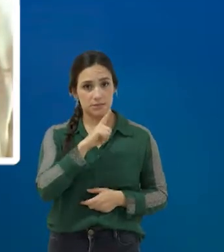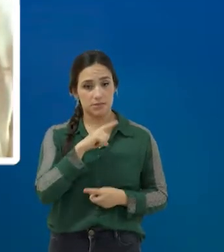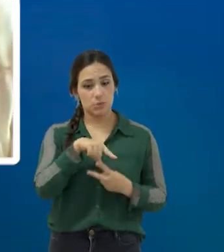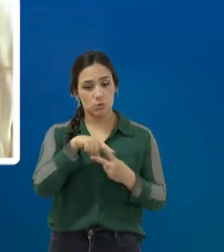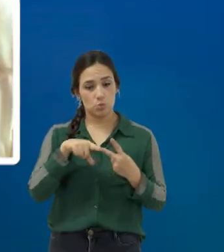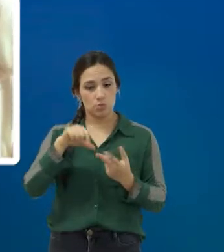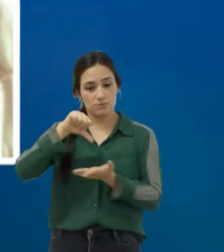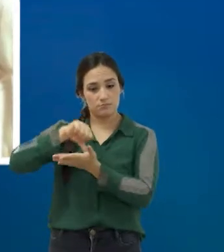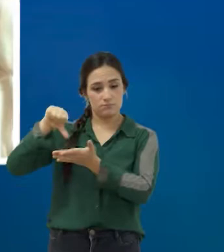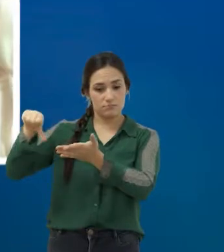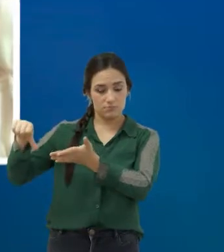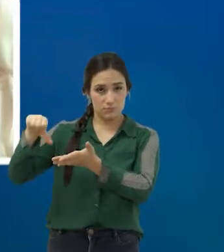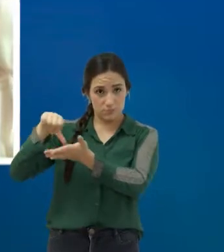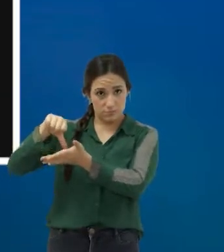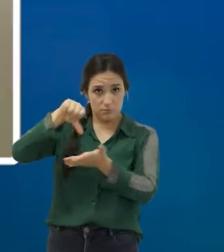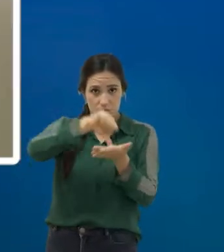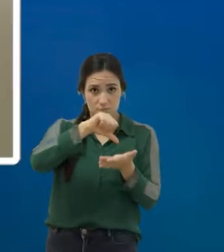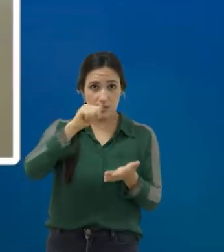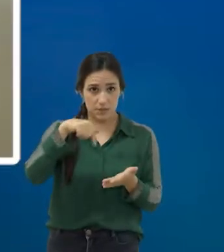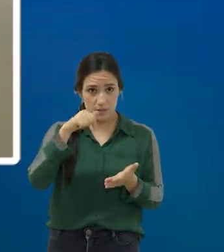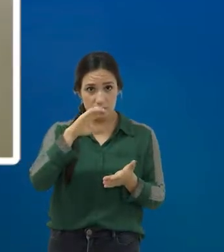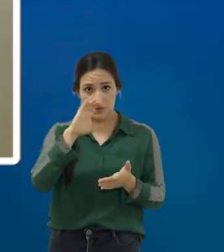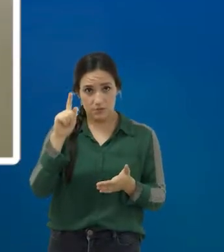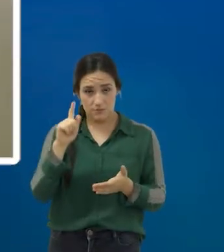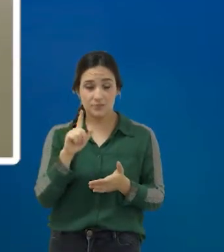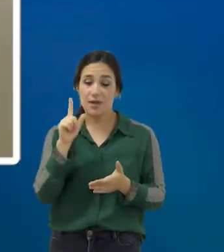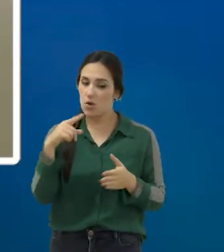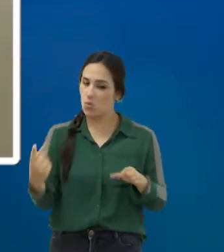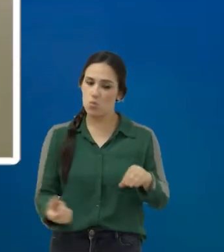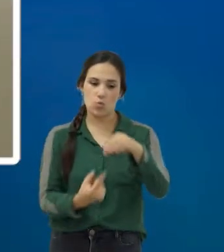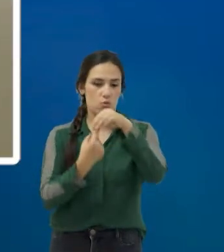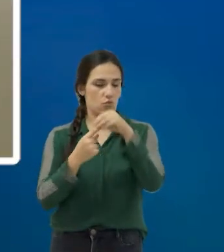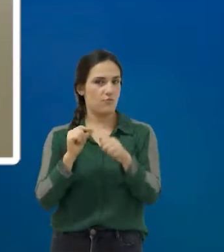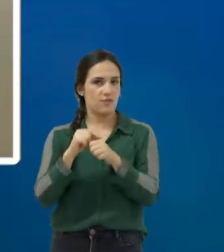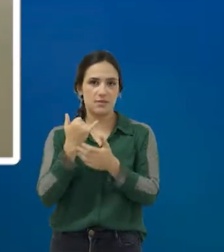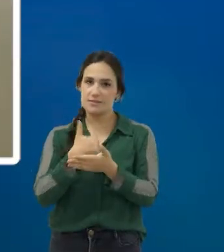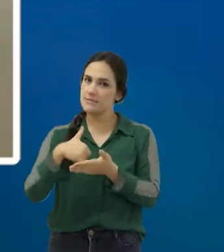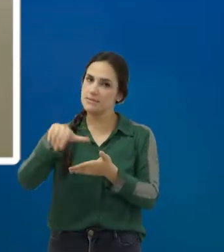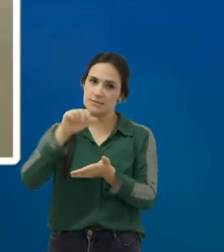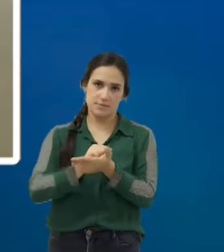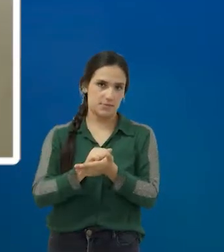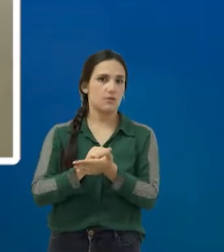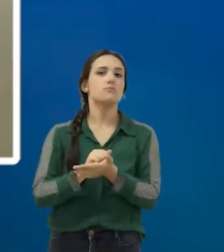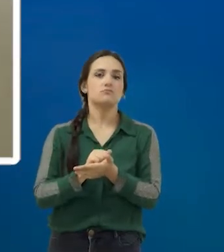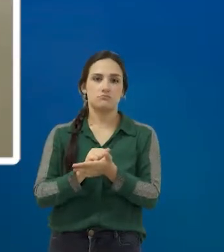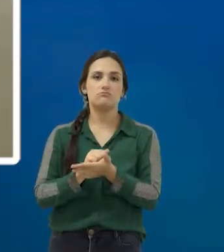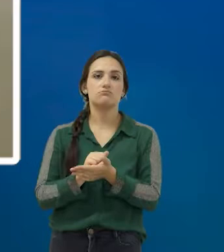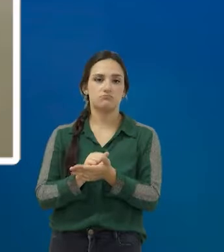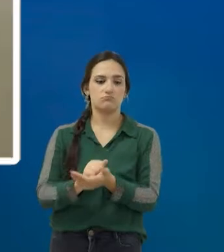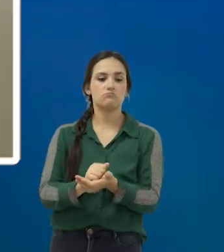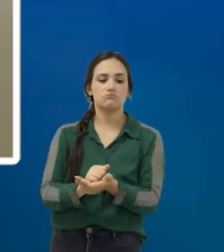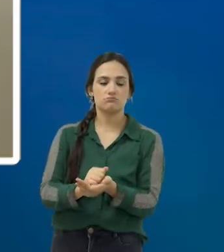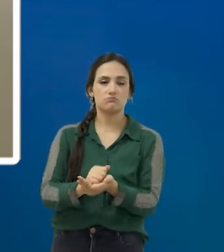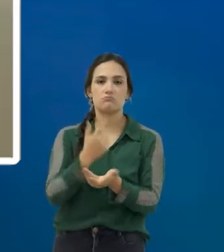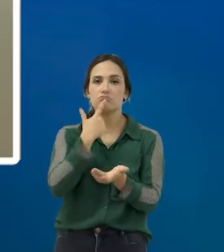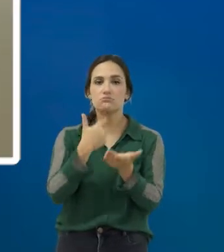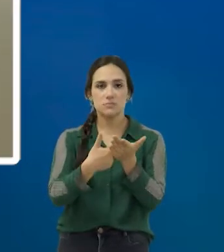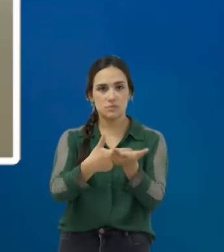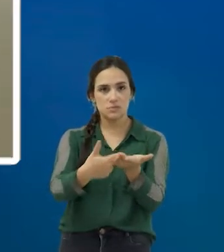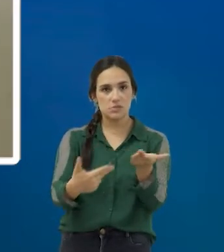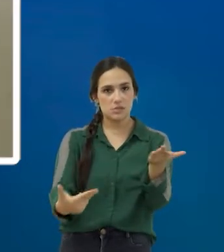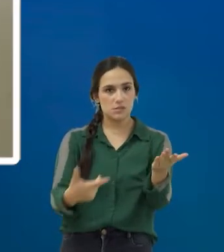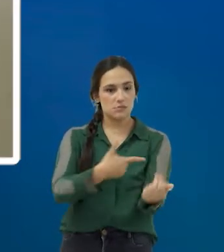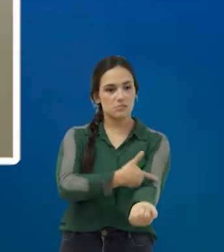Nós temos 12 unidades no Hemosul. O Hemosul é o único responsável por fazer as coletas, né,